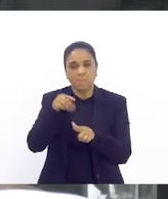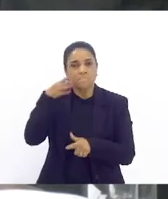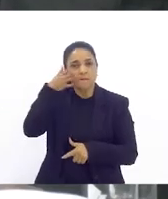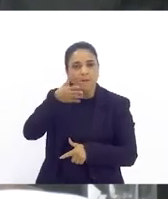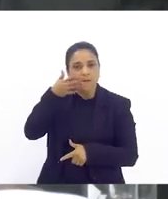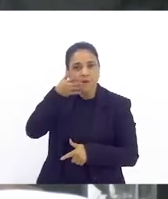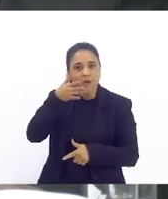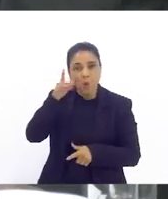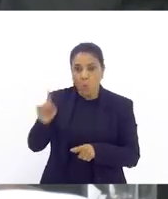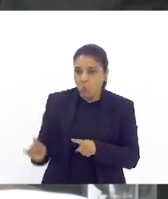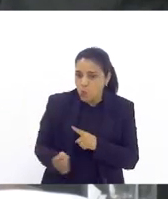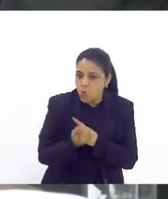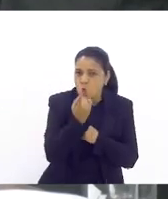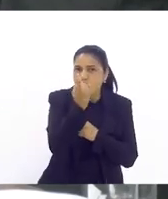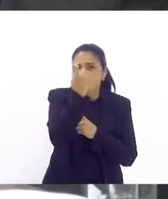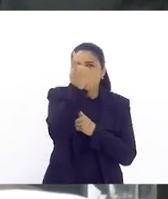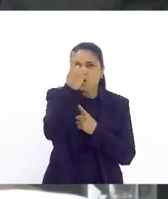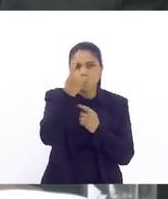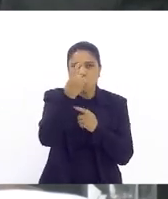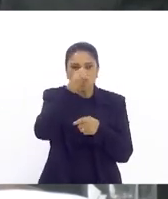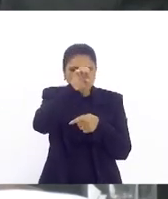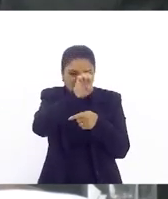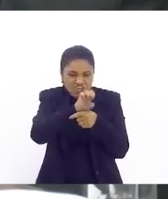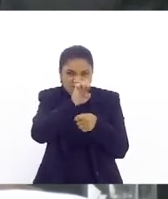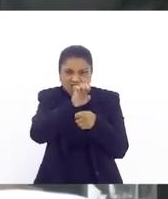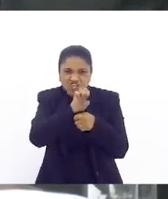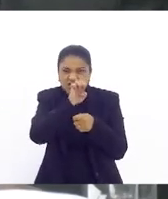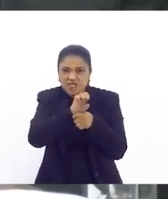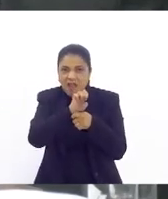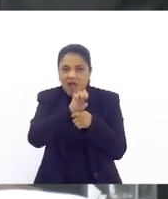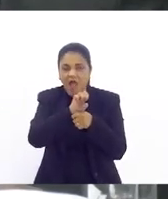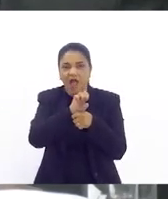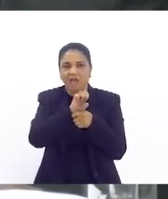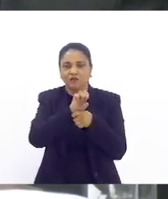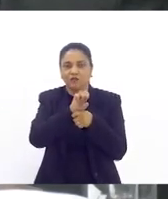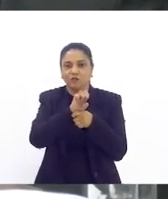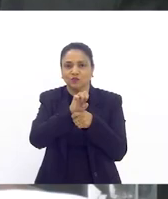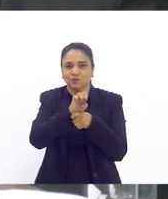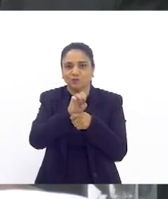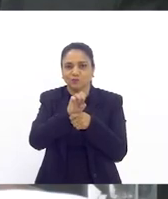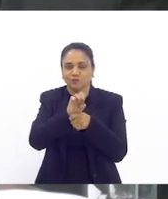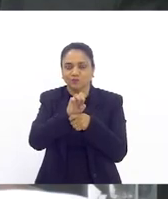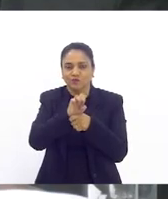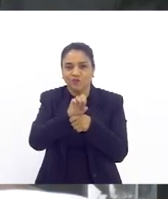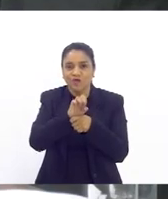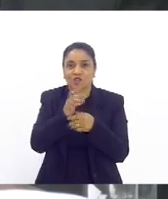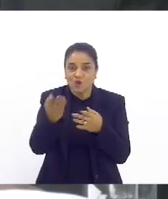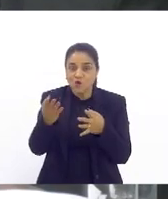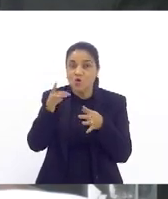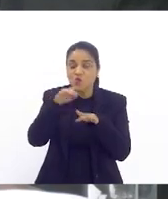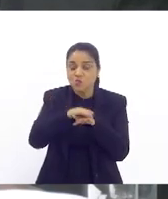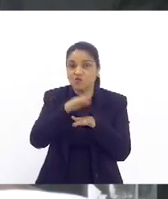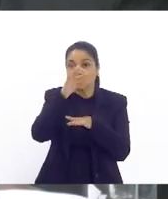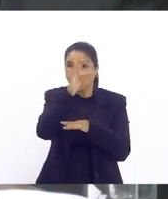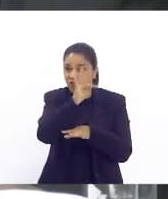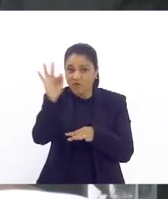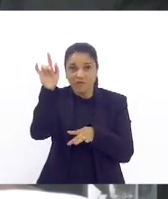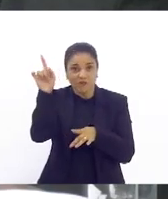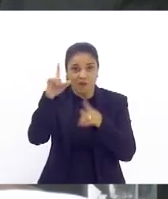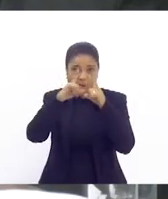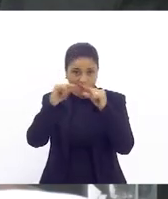único estado da federação do Brasil incluindo o Distrito Federal não estivesse